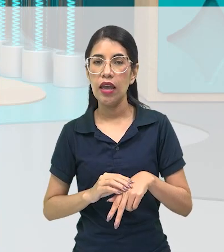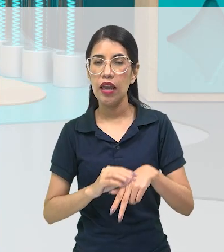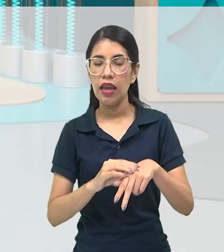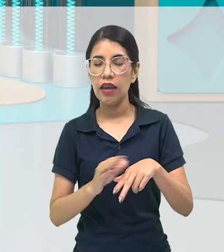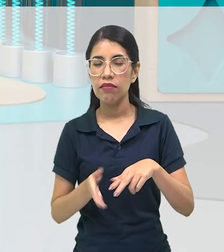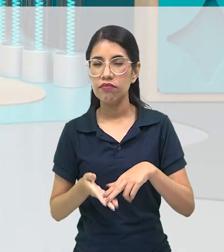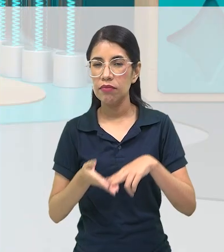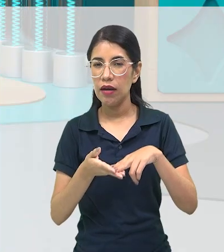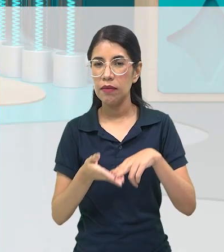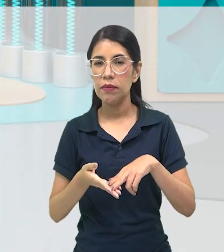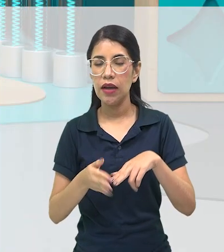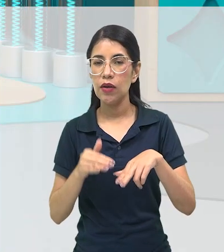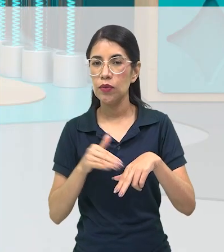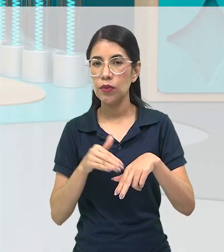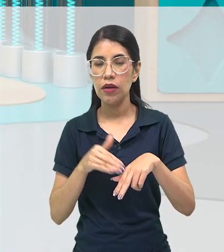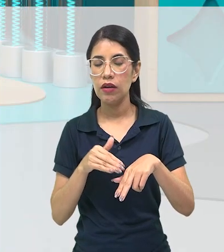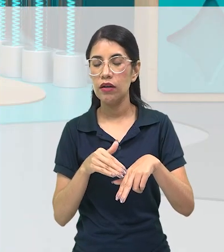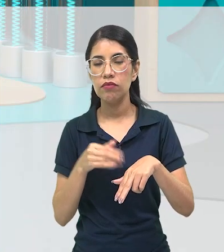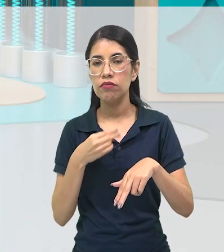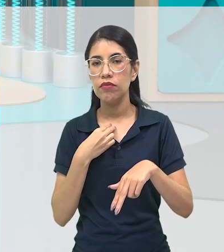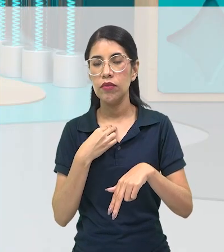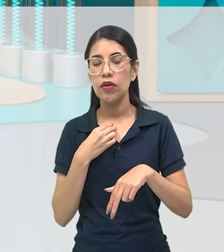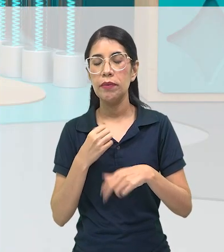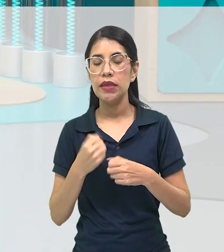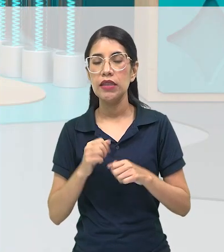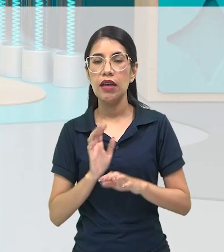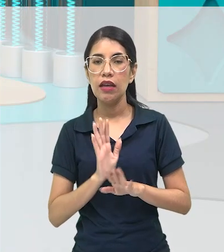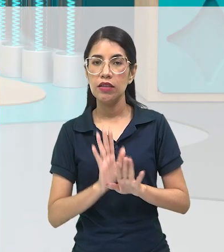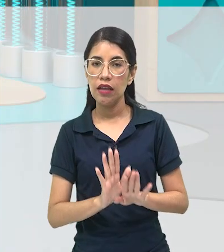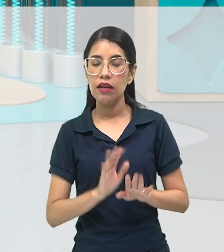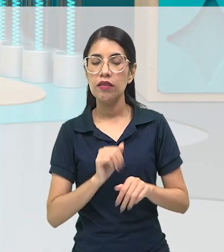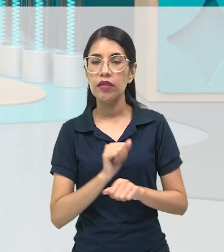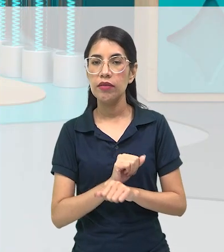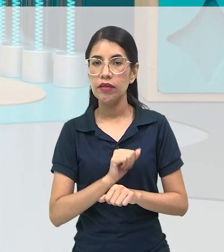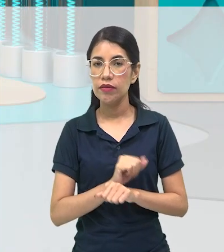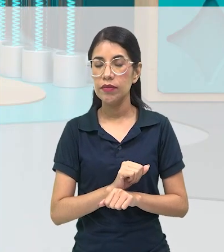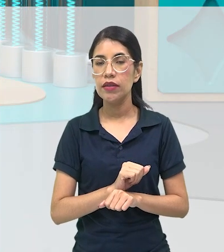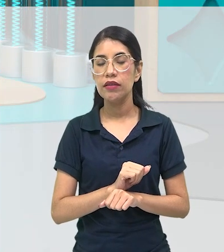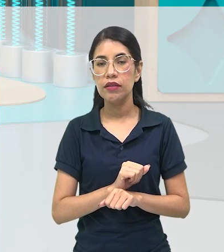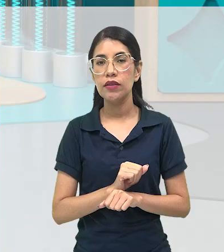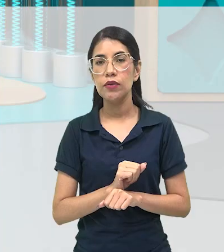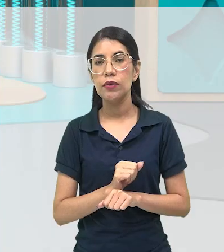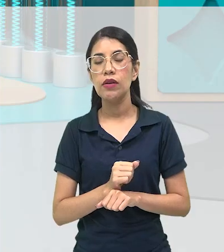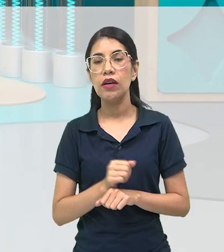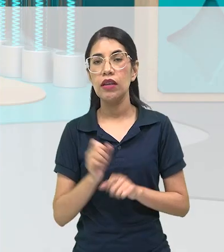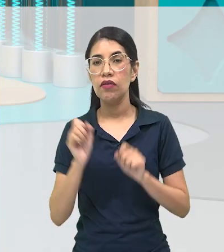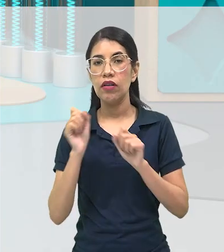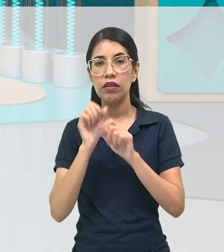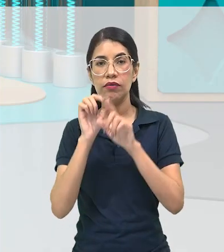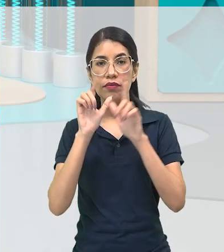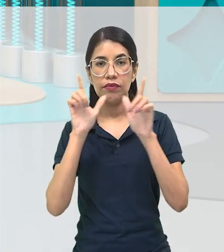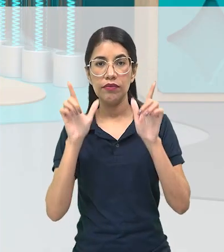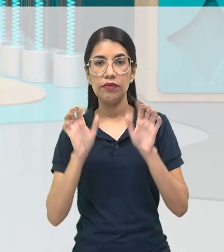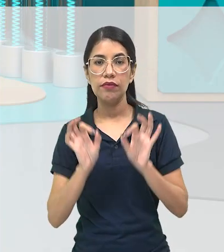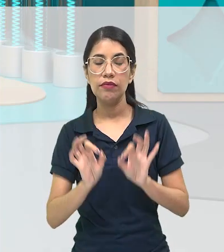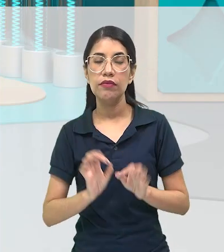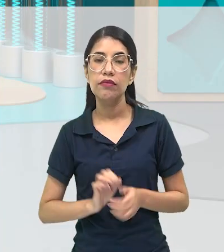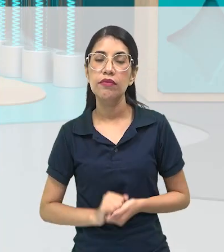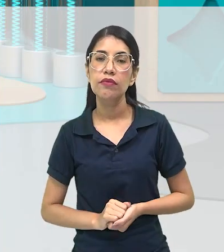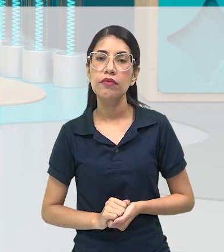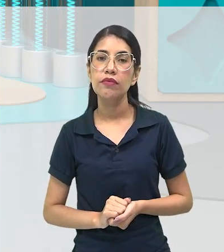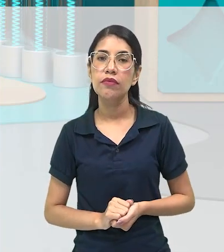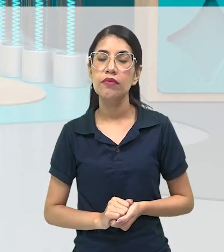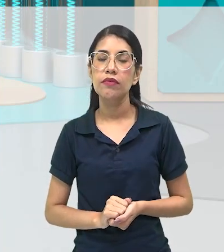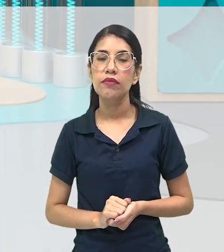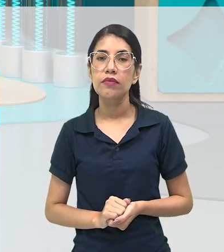ela retorne da consciência, não. Deixa ela quietinha lá até o momento em que a pessoa retorna. E